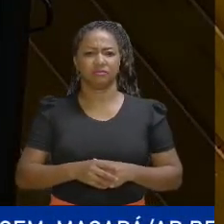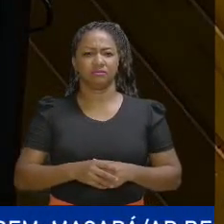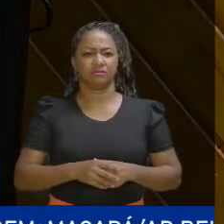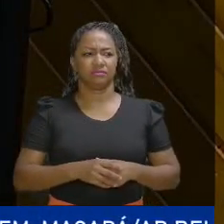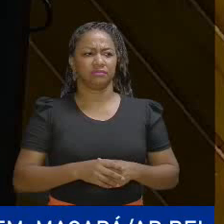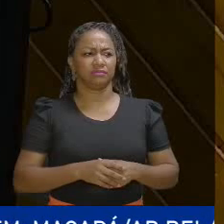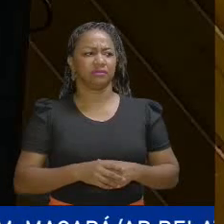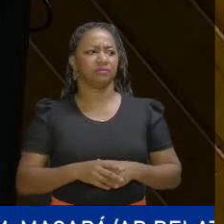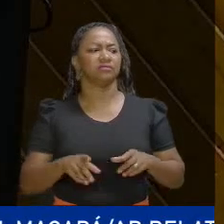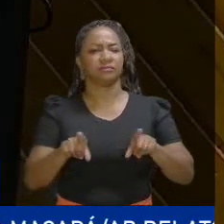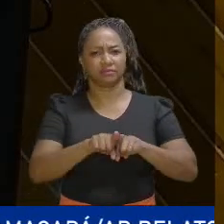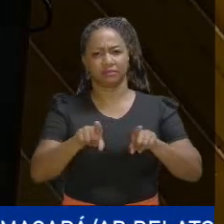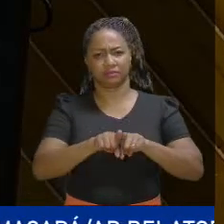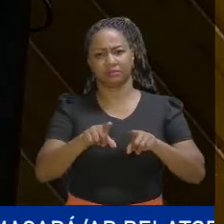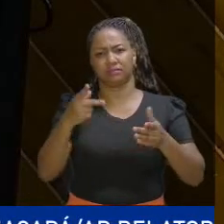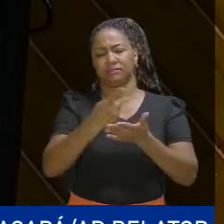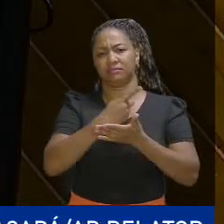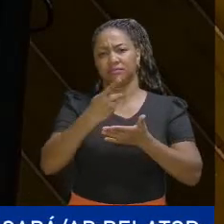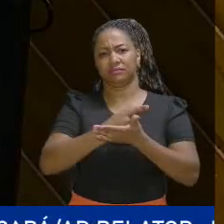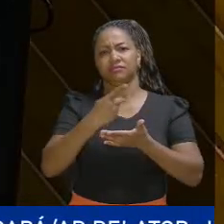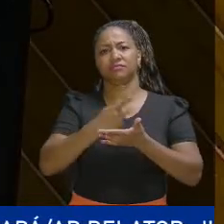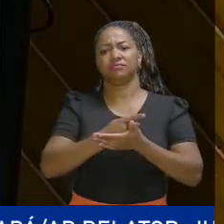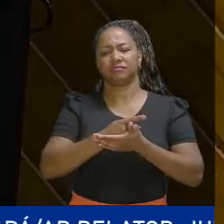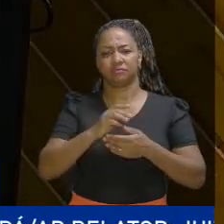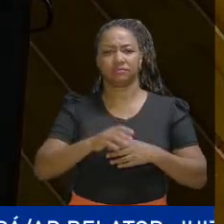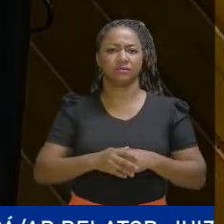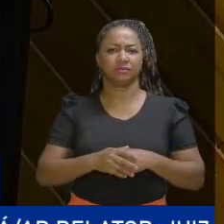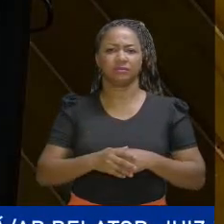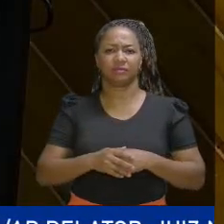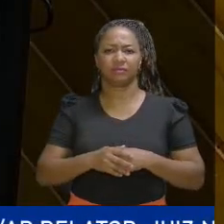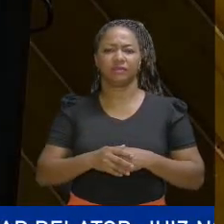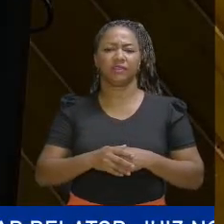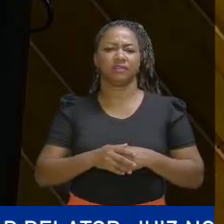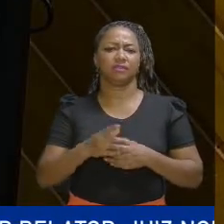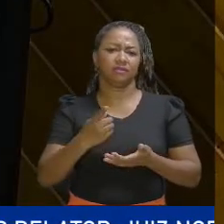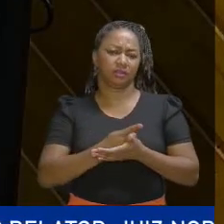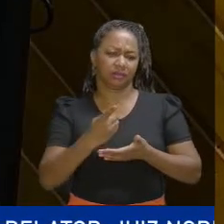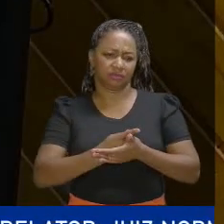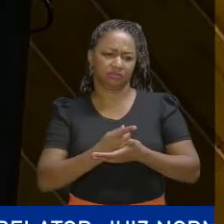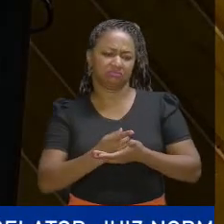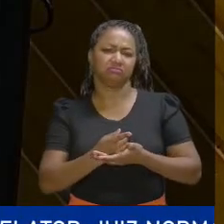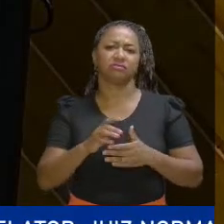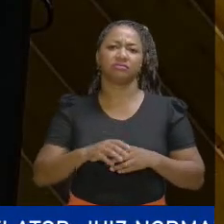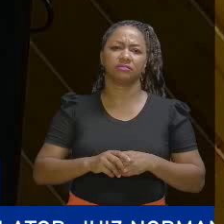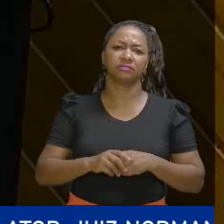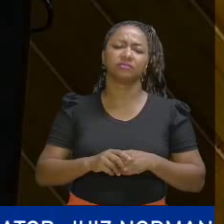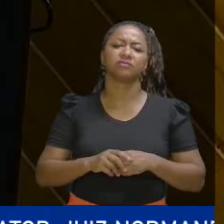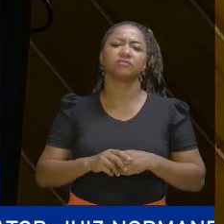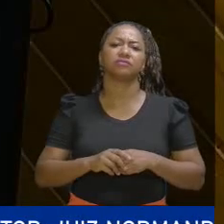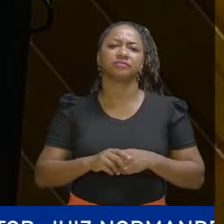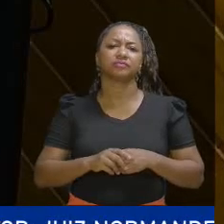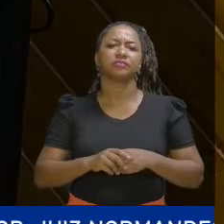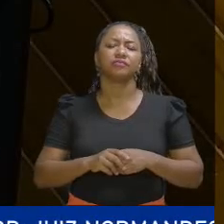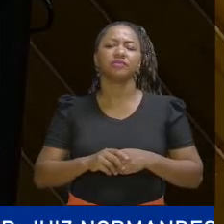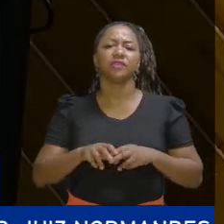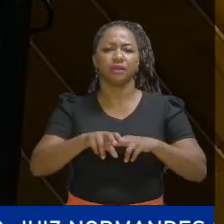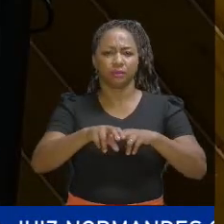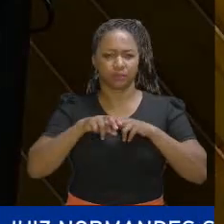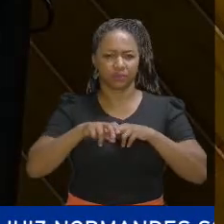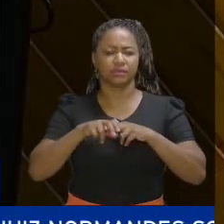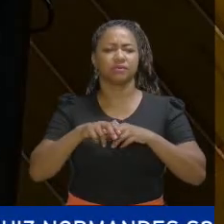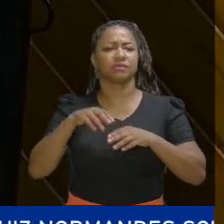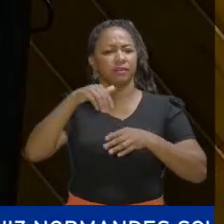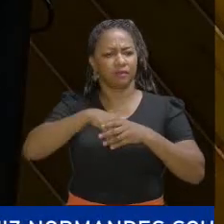e, em casos de falhas de baixa materialidade, desde que não configure dolo ou má-fé. Por tais motivos, eu voto